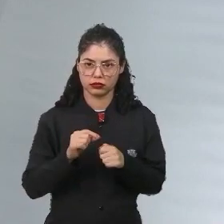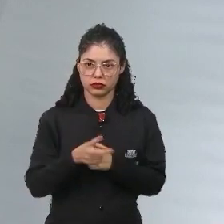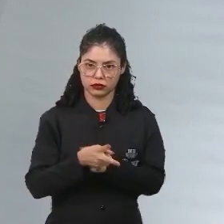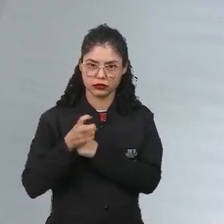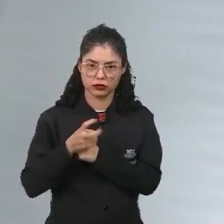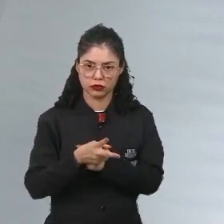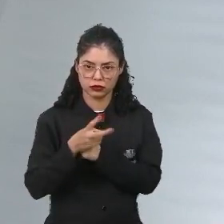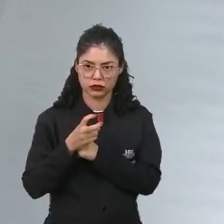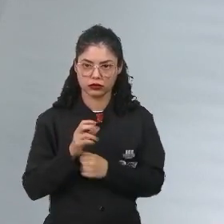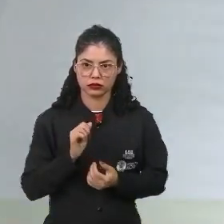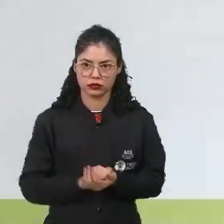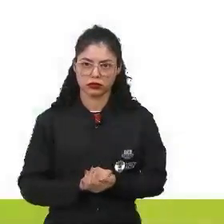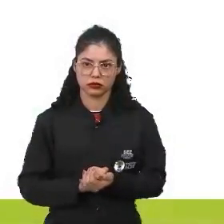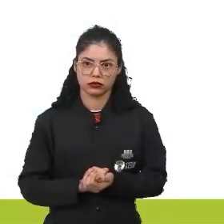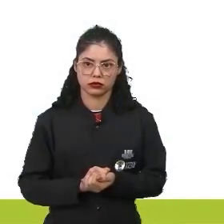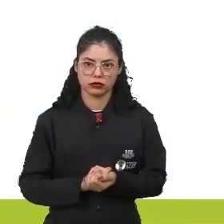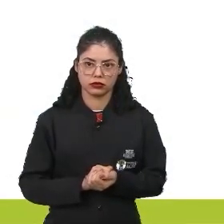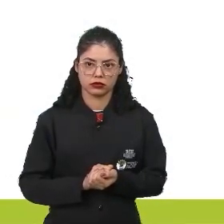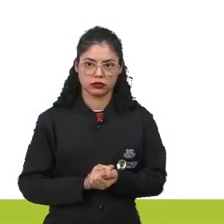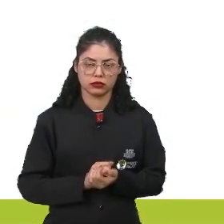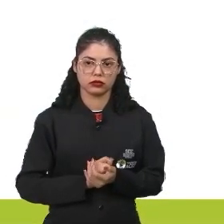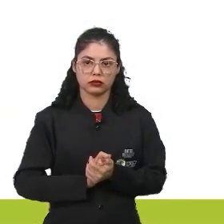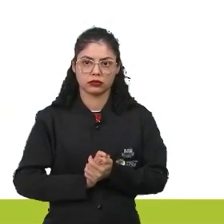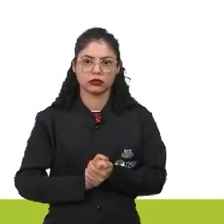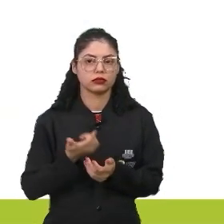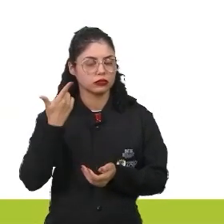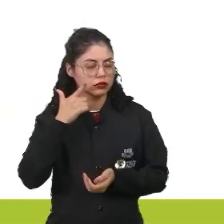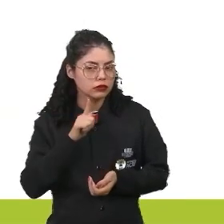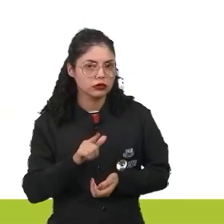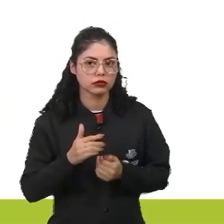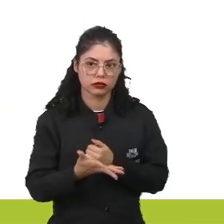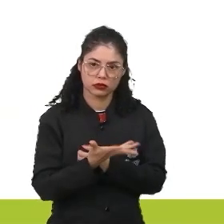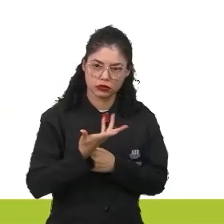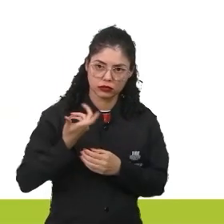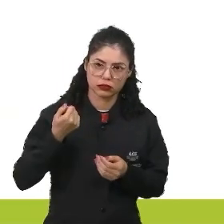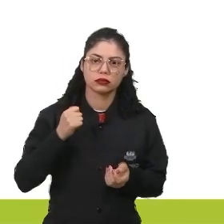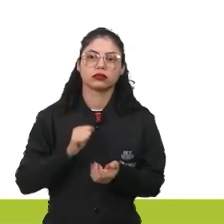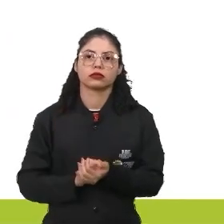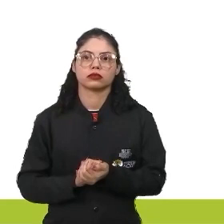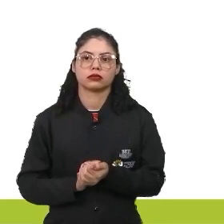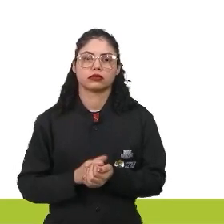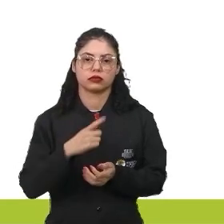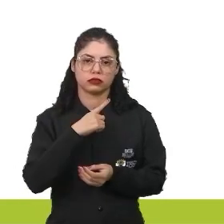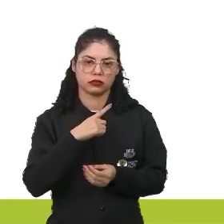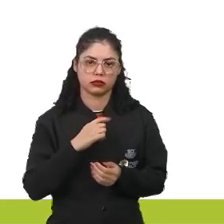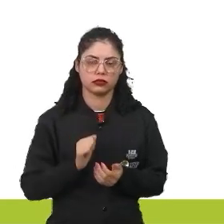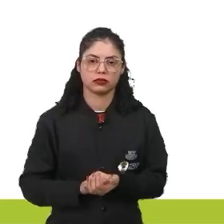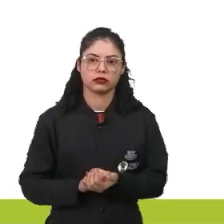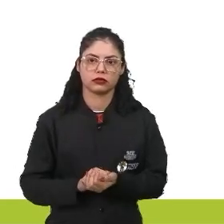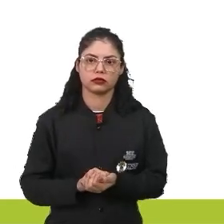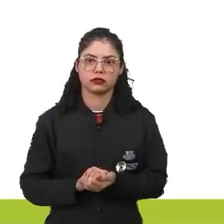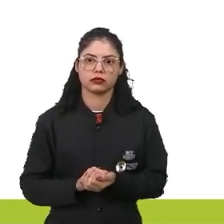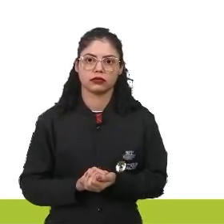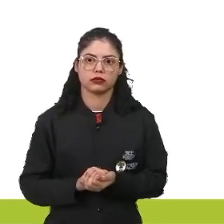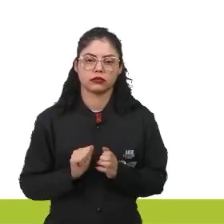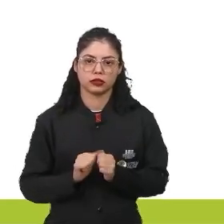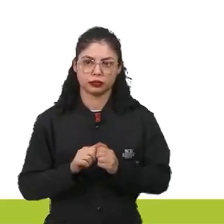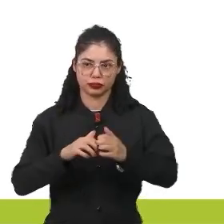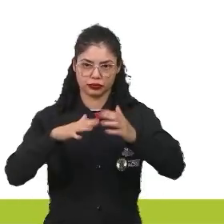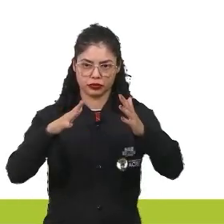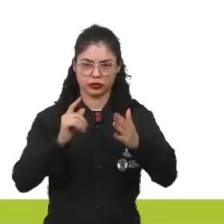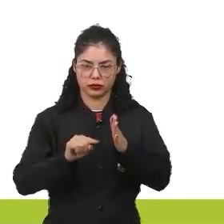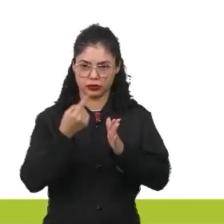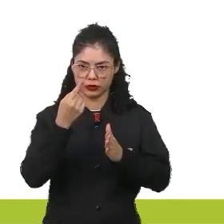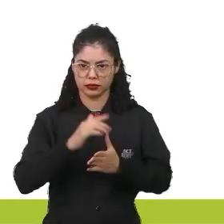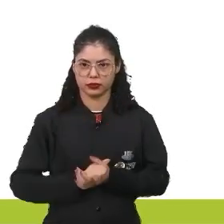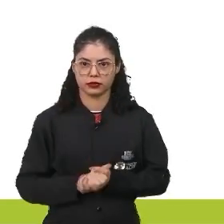retirada. Então, vai ser na decantação que eu vou retirar todo o coágulo que foi acumulado na primeira